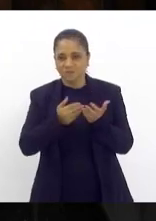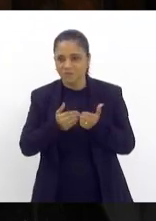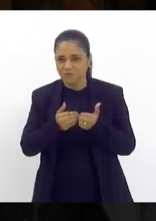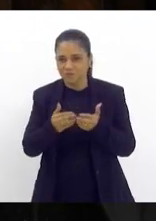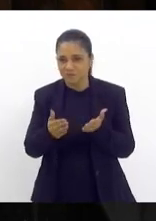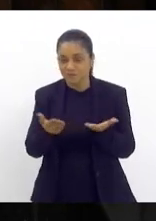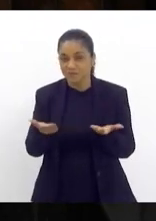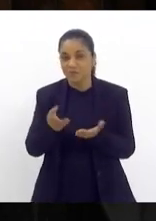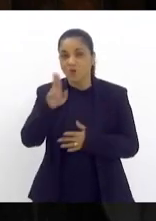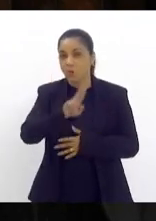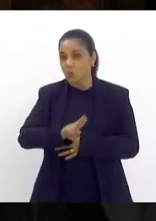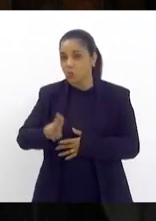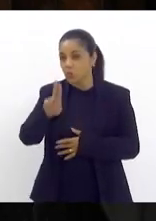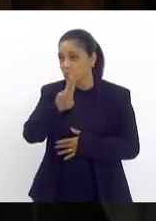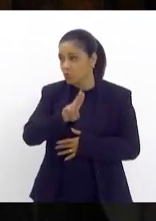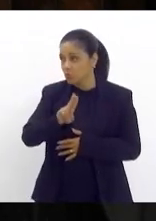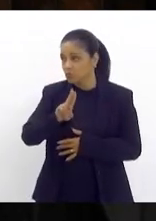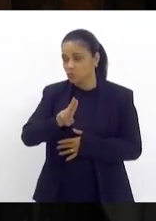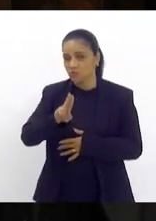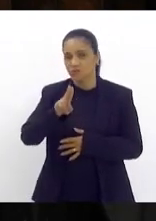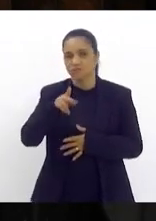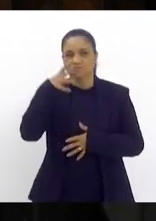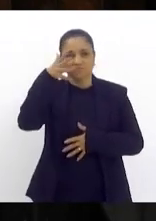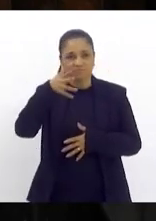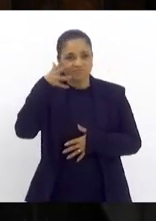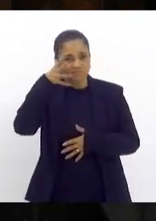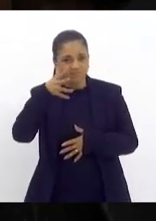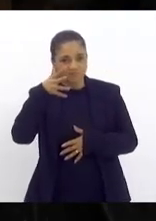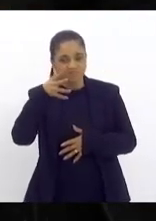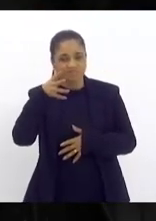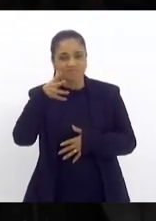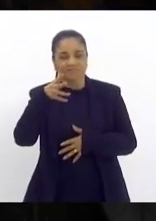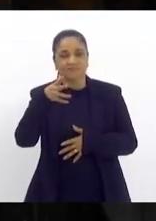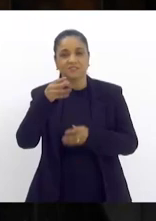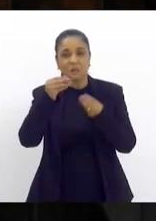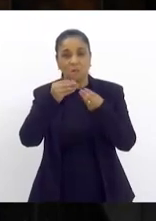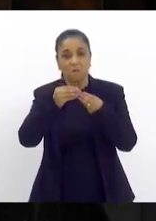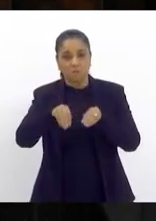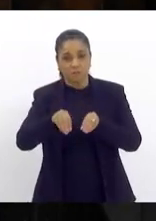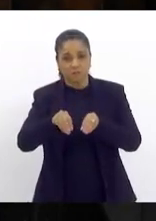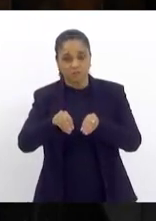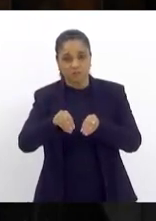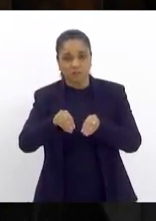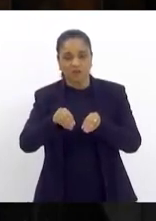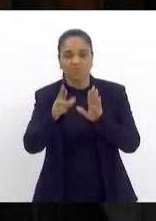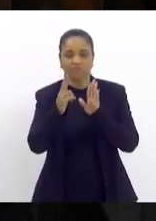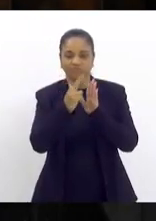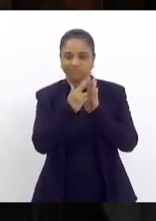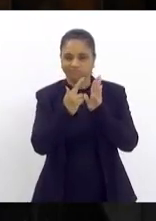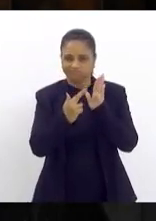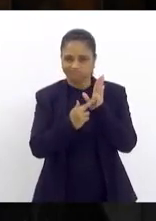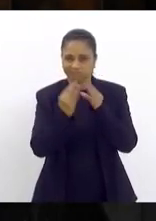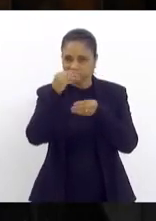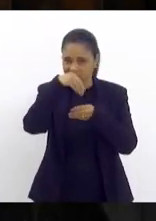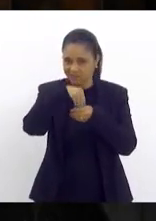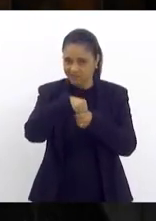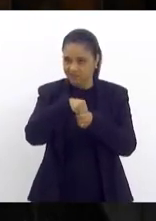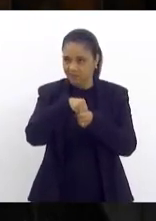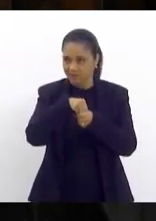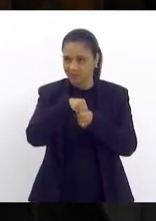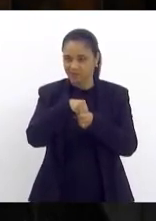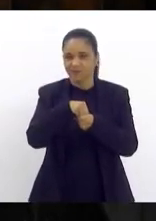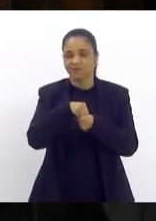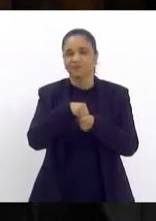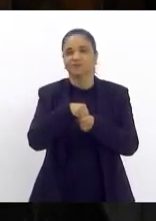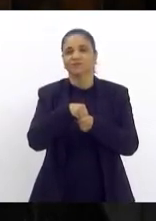fazer uso da palavra sem quebrar o regimento interno.